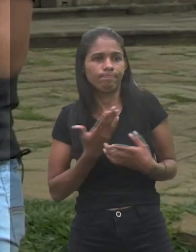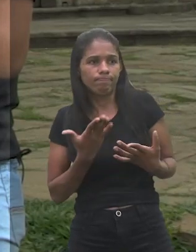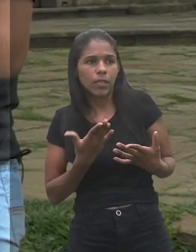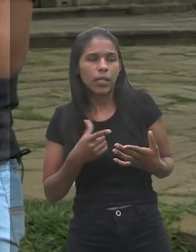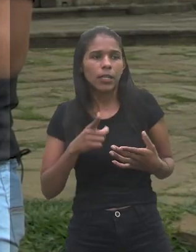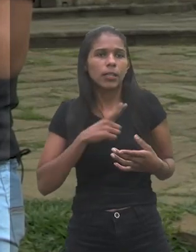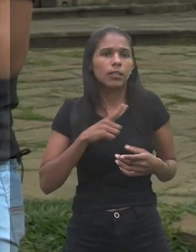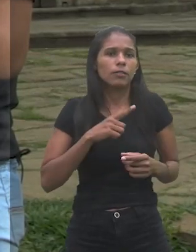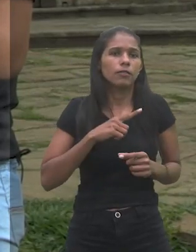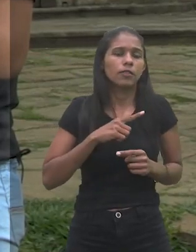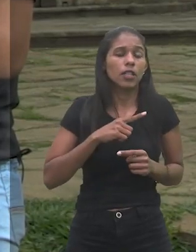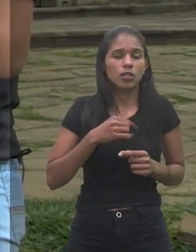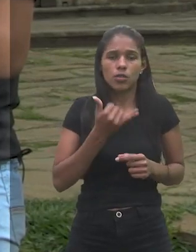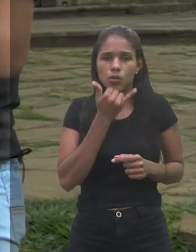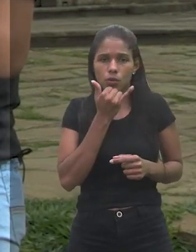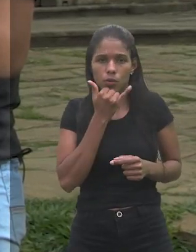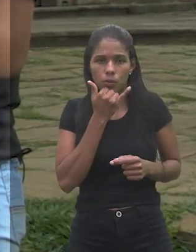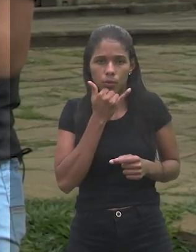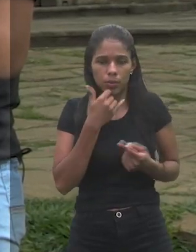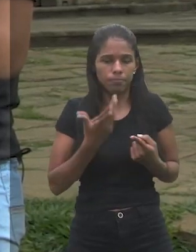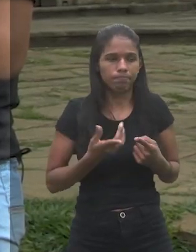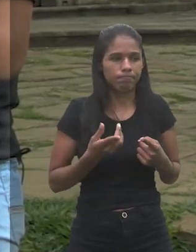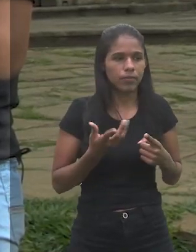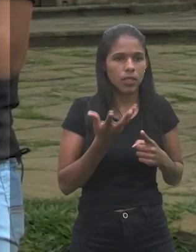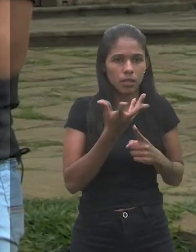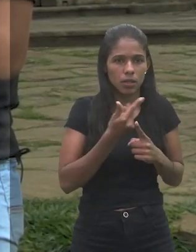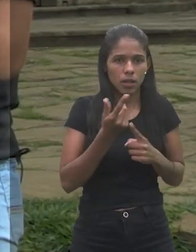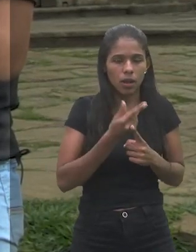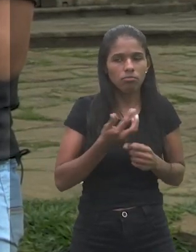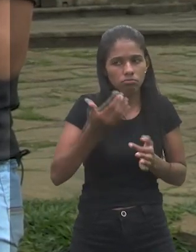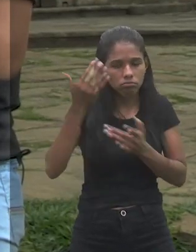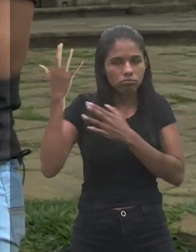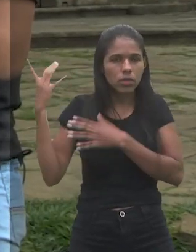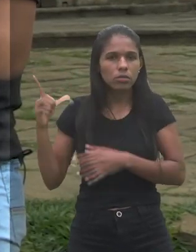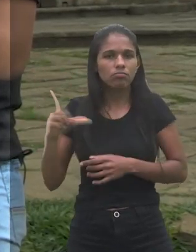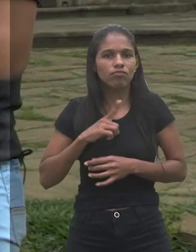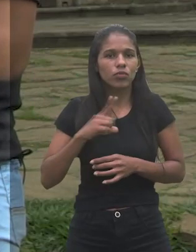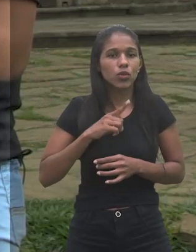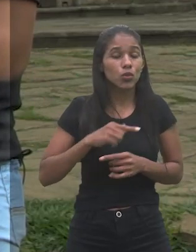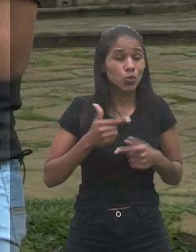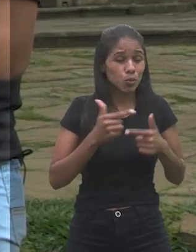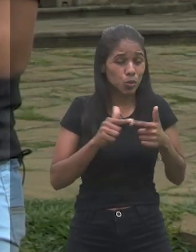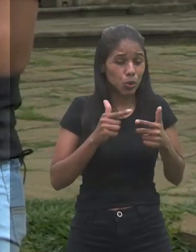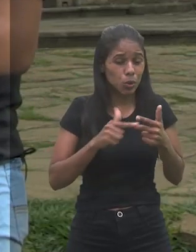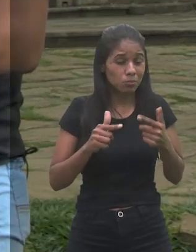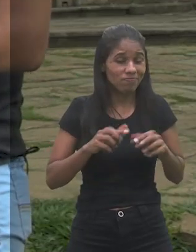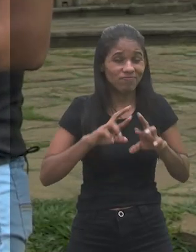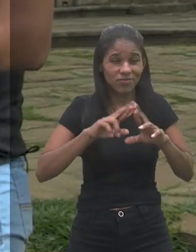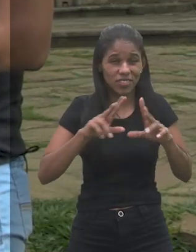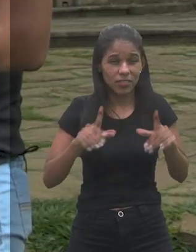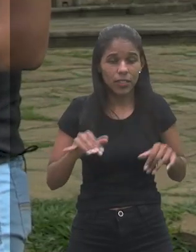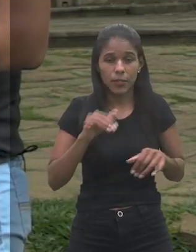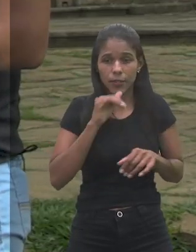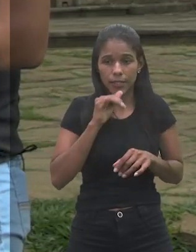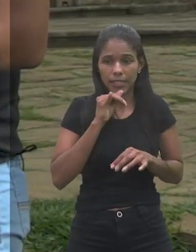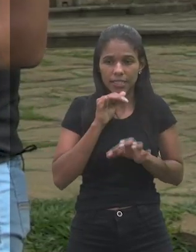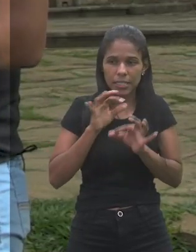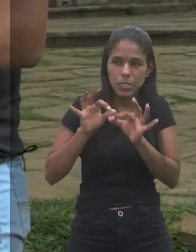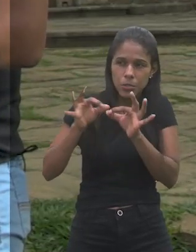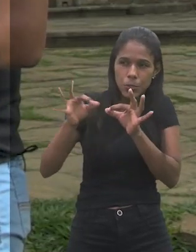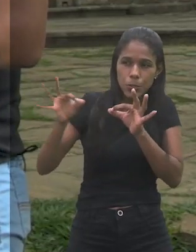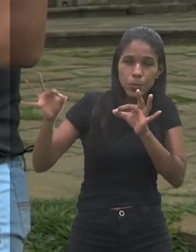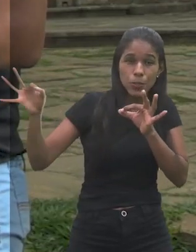tem, se você saísse dessa localidade e fosse a Bahia, era 1 ano e meio de viagem. Para Paraty, 90 dias, e para Rio de